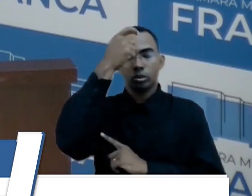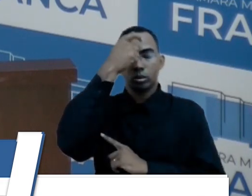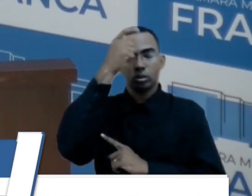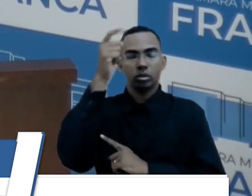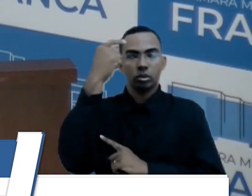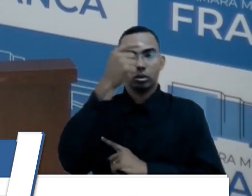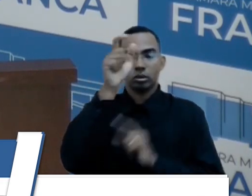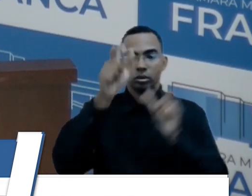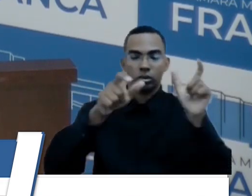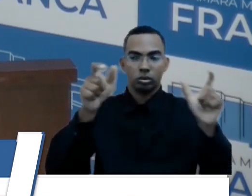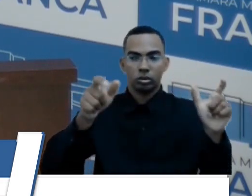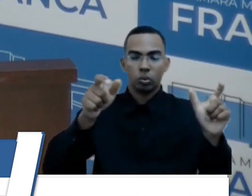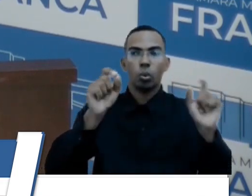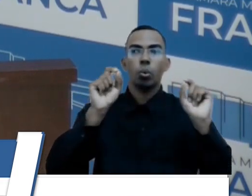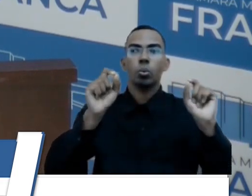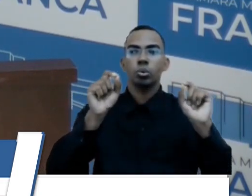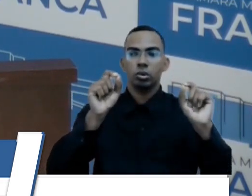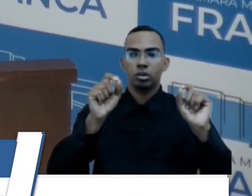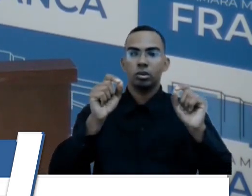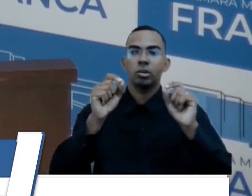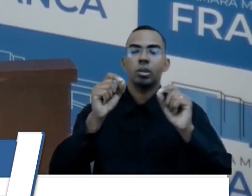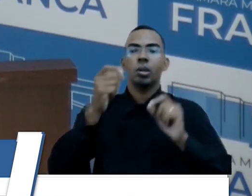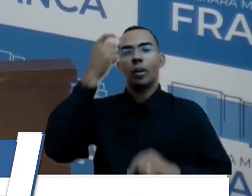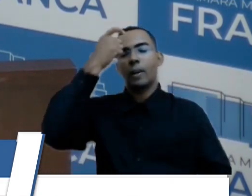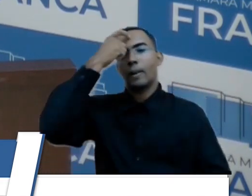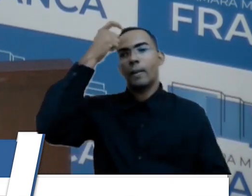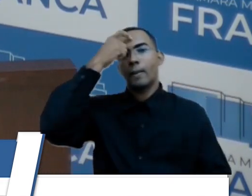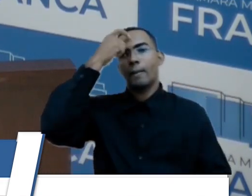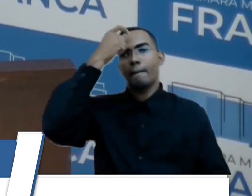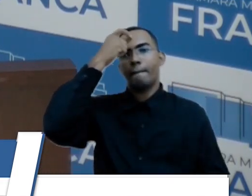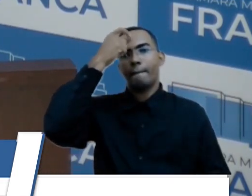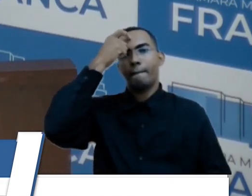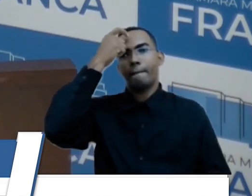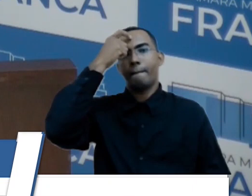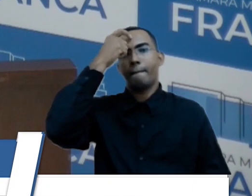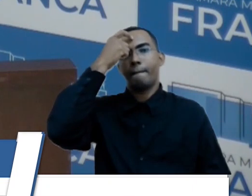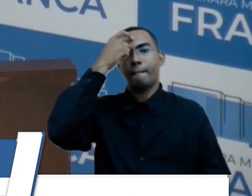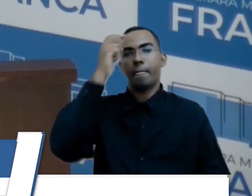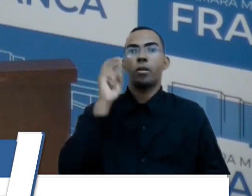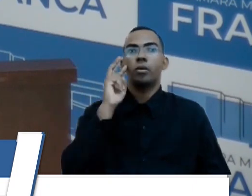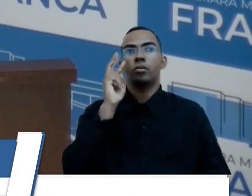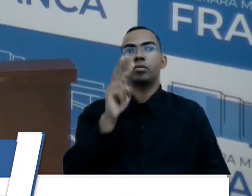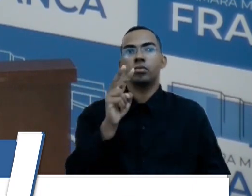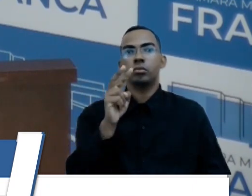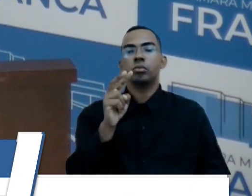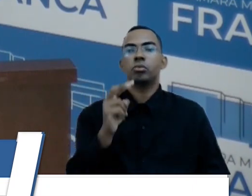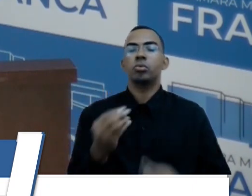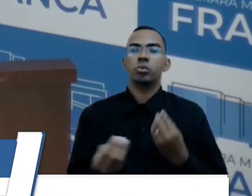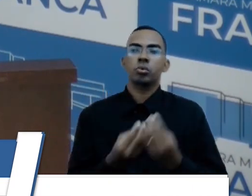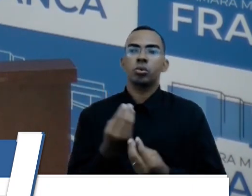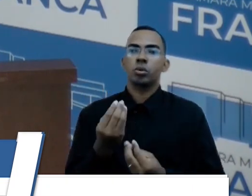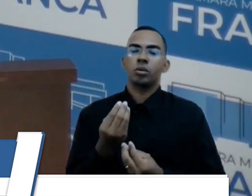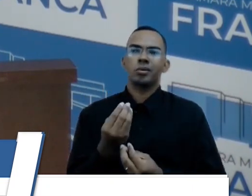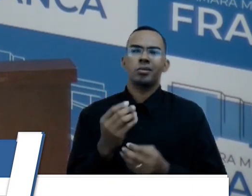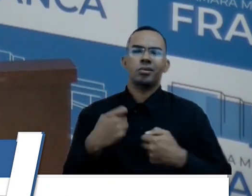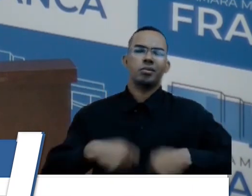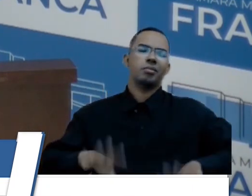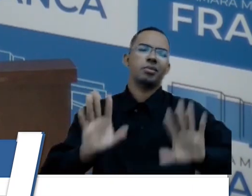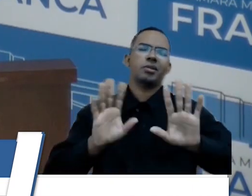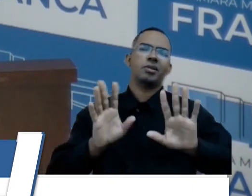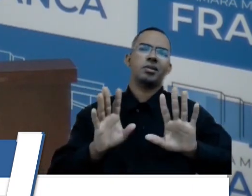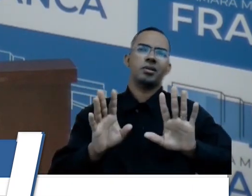pessoas, uma consciência de ver o próximo, ver o bem do próximo, não precisava pôr cerca em